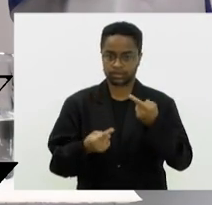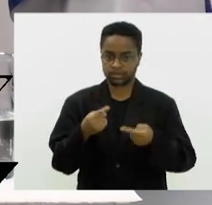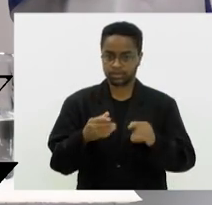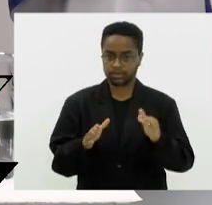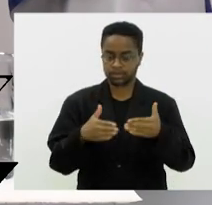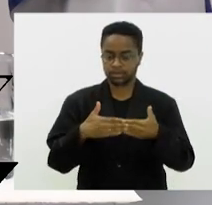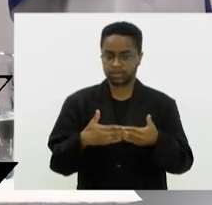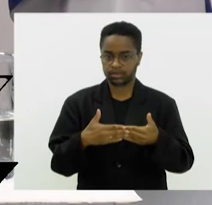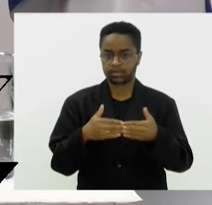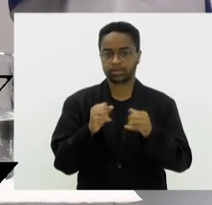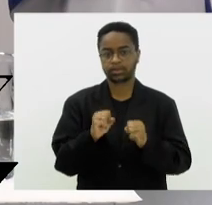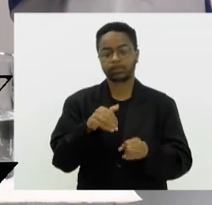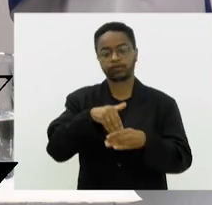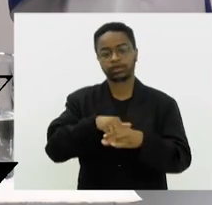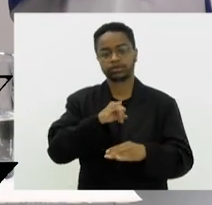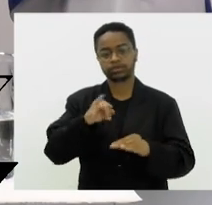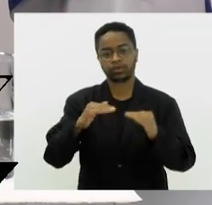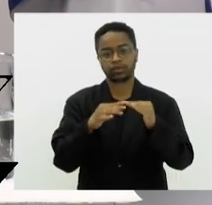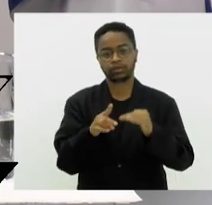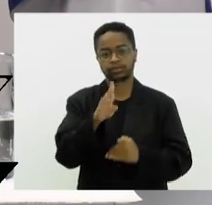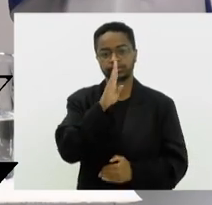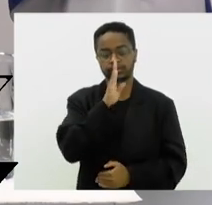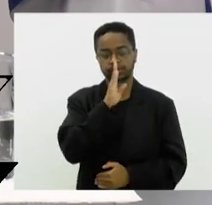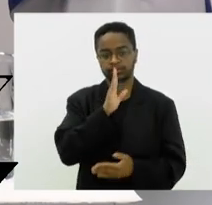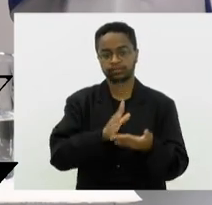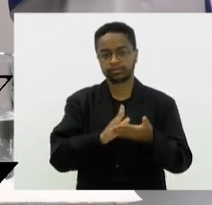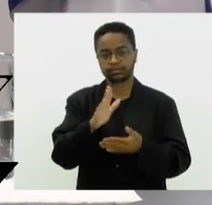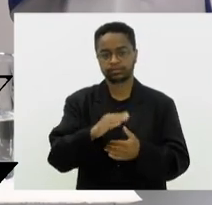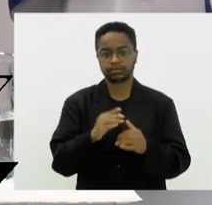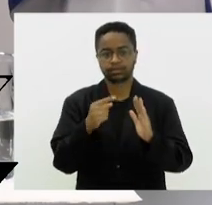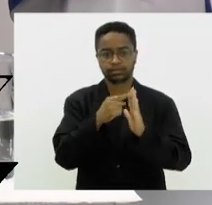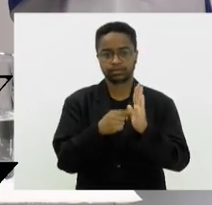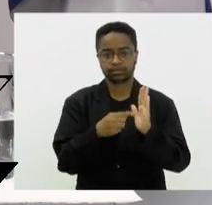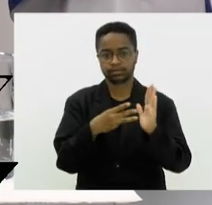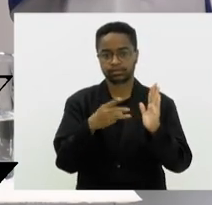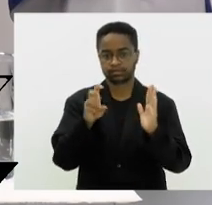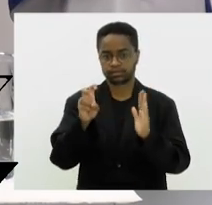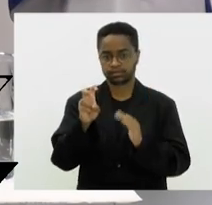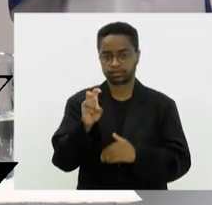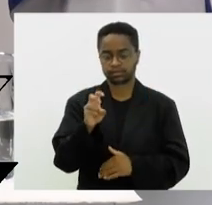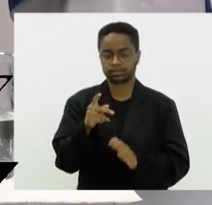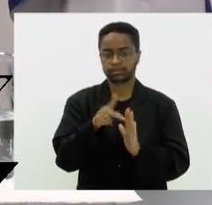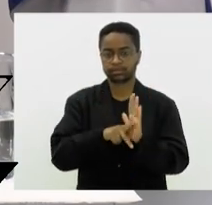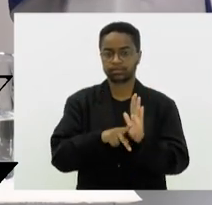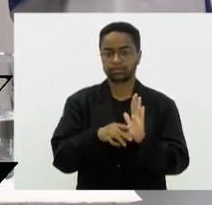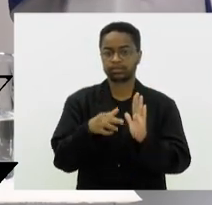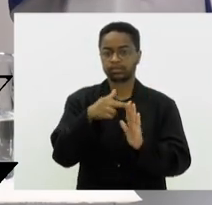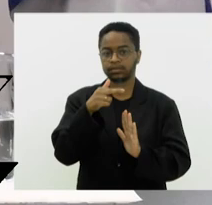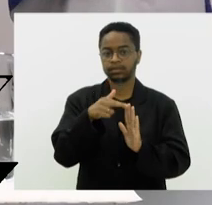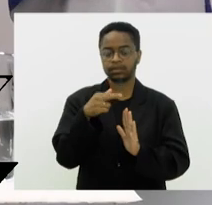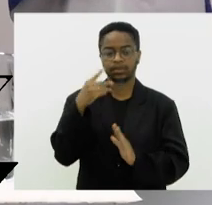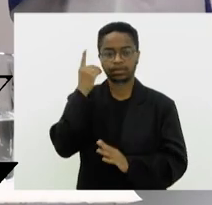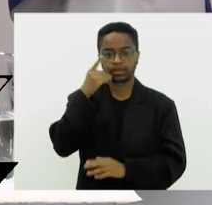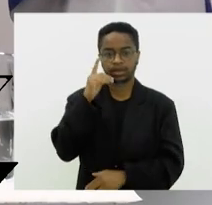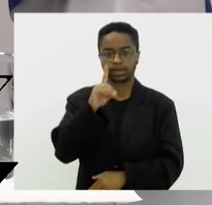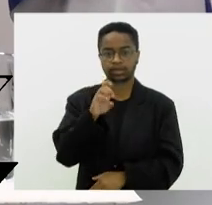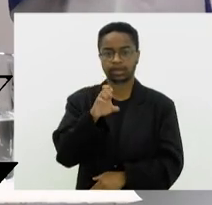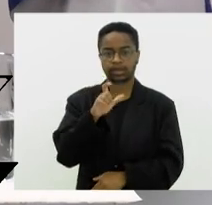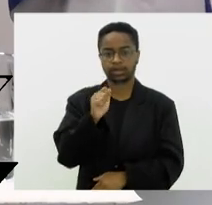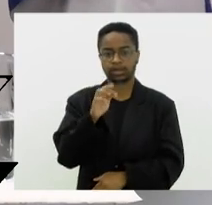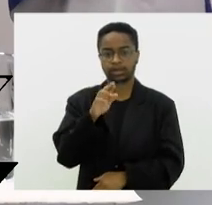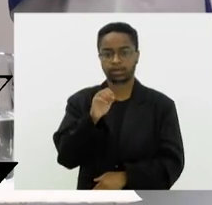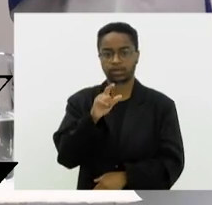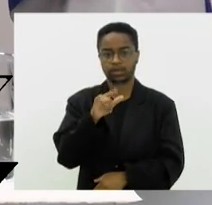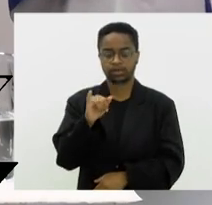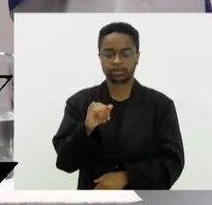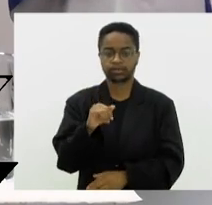encerrada a discussão. Em votação, os senhores que aprovam permaneçam como estão. Aprovado. 35 da pauta, projeto de relatoria, deputado Guilherme Delaroli.